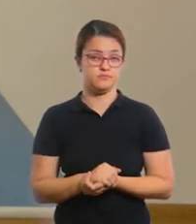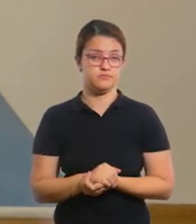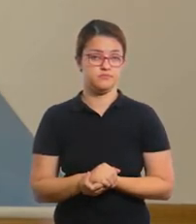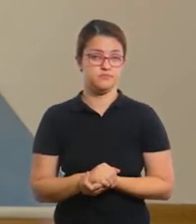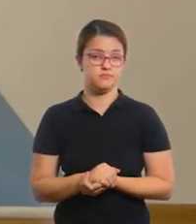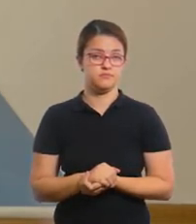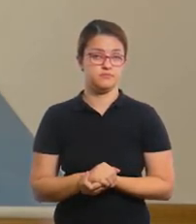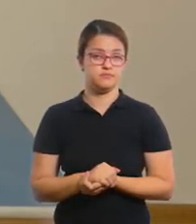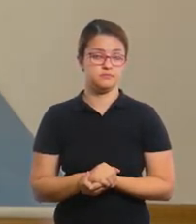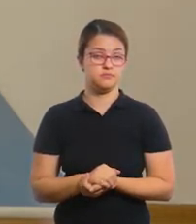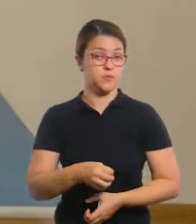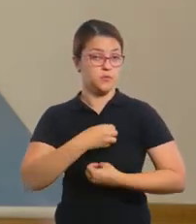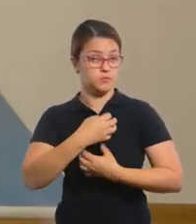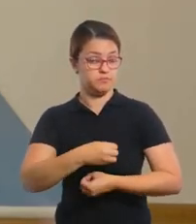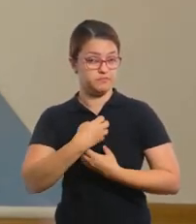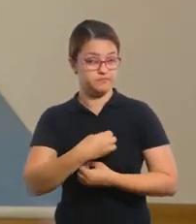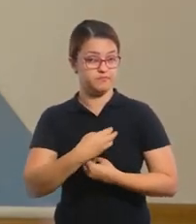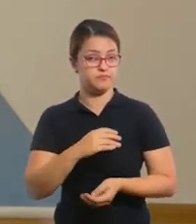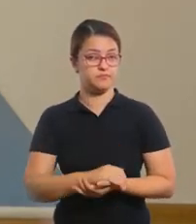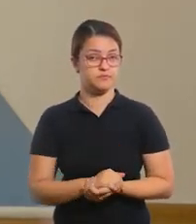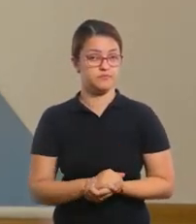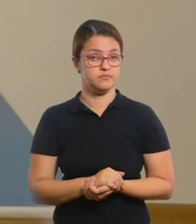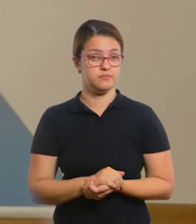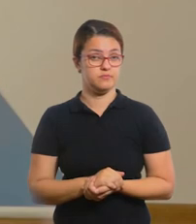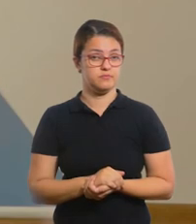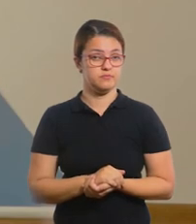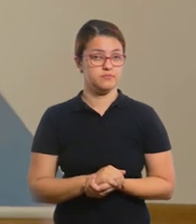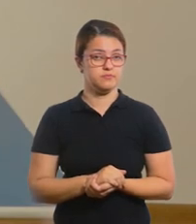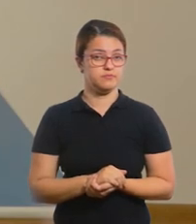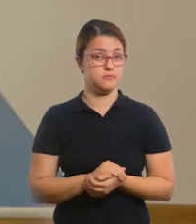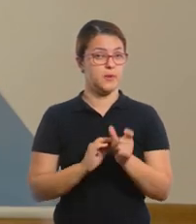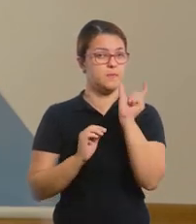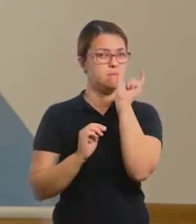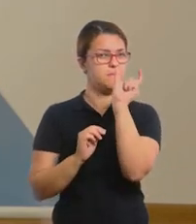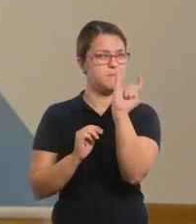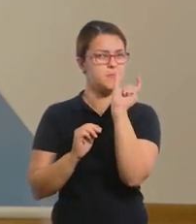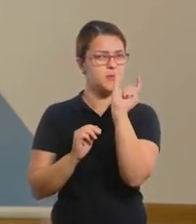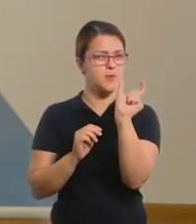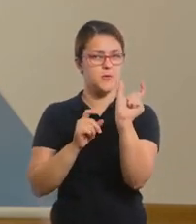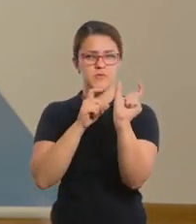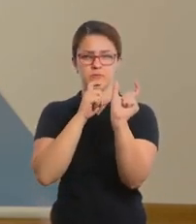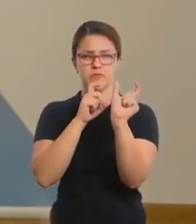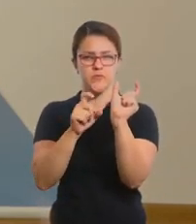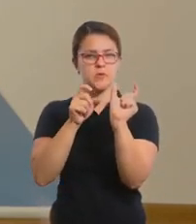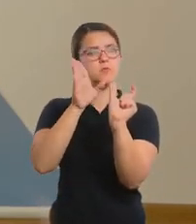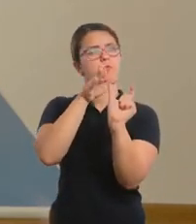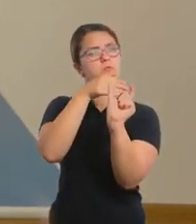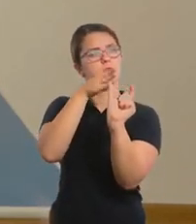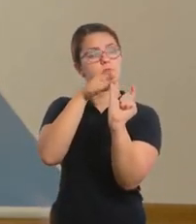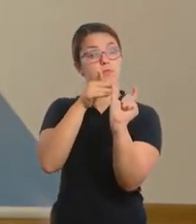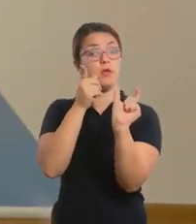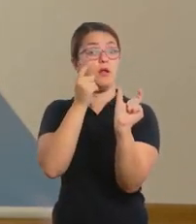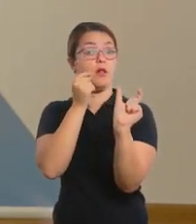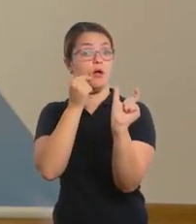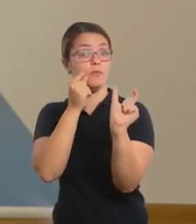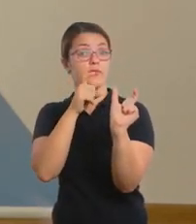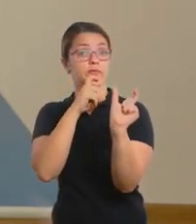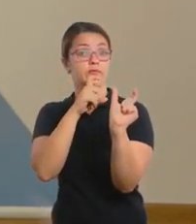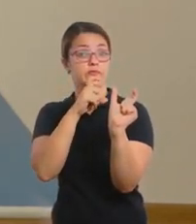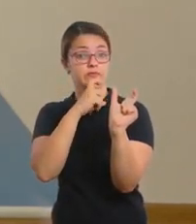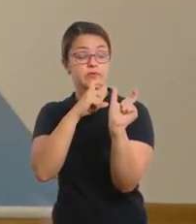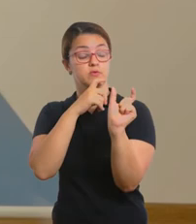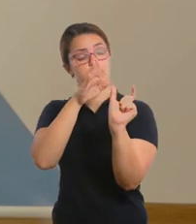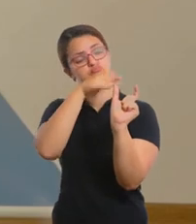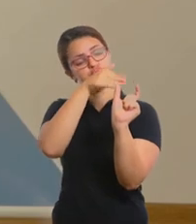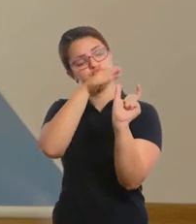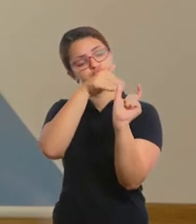pedidas referente ao poema. Aqui está pedindo: pinte a primeira palavra de verde. Então a criança vai pegar o